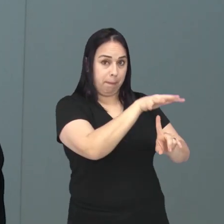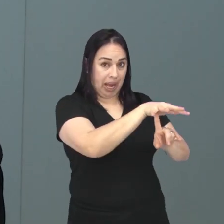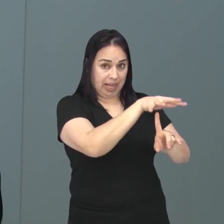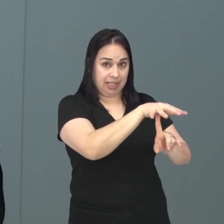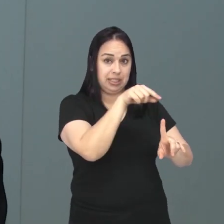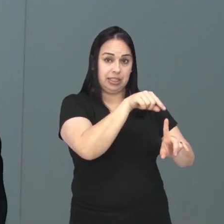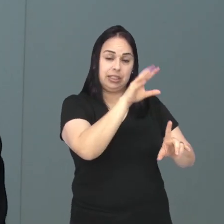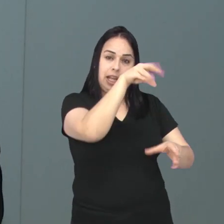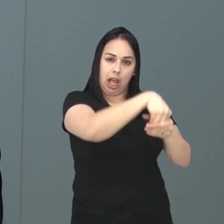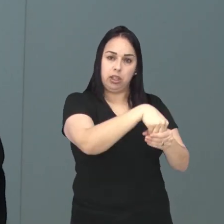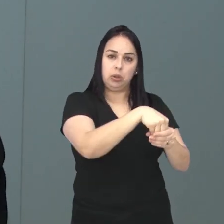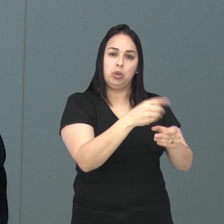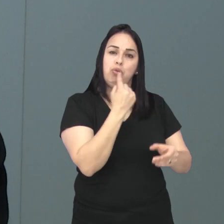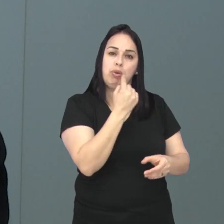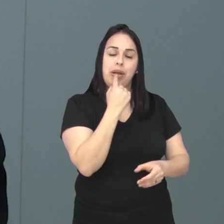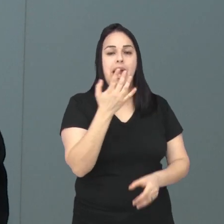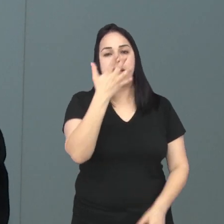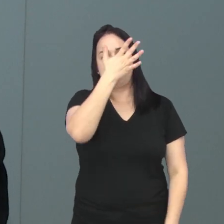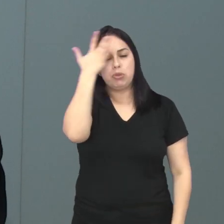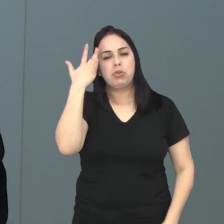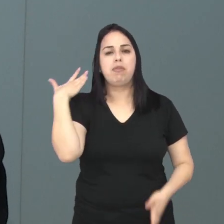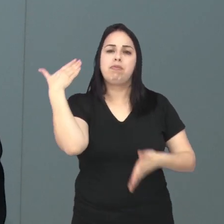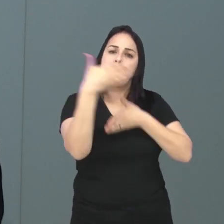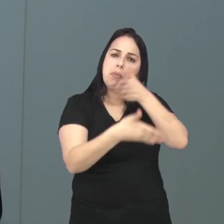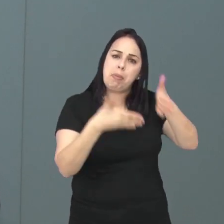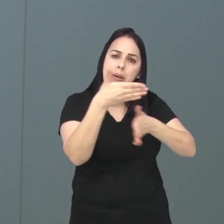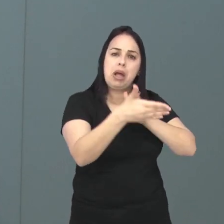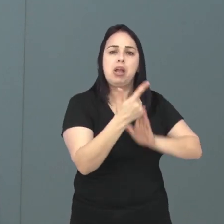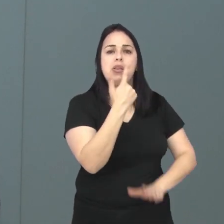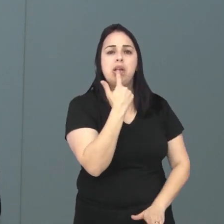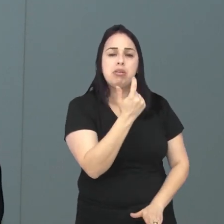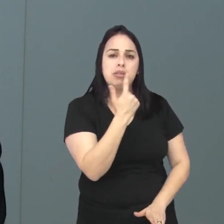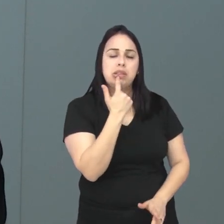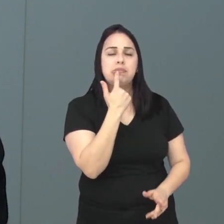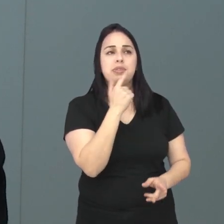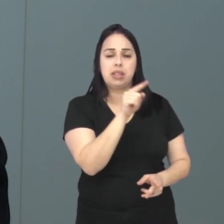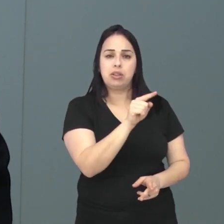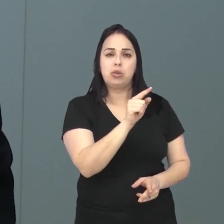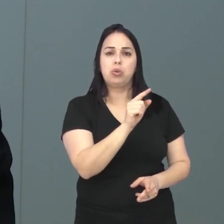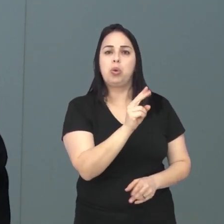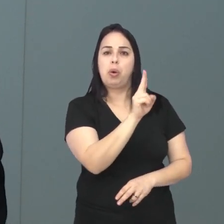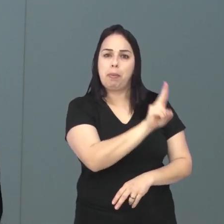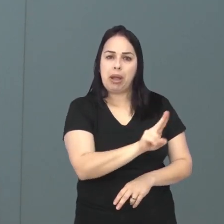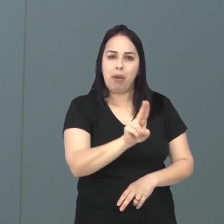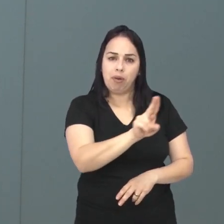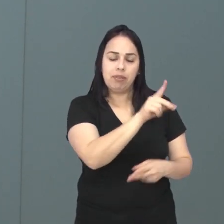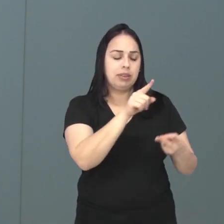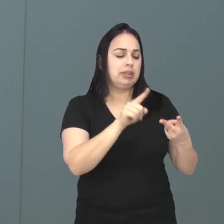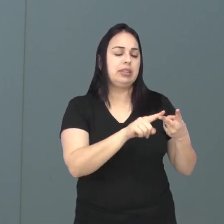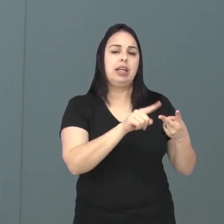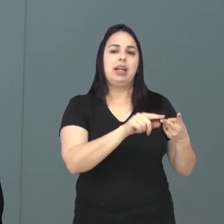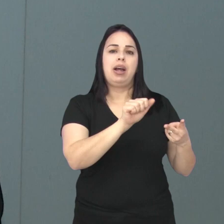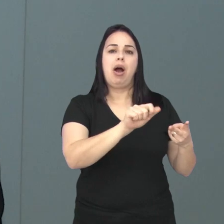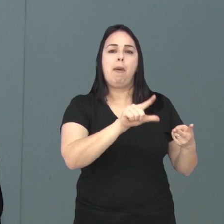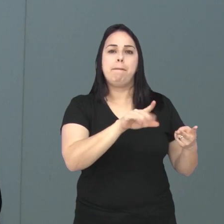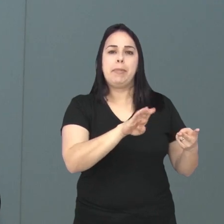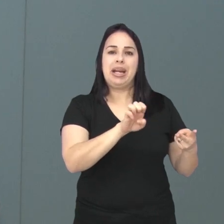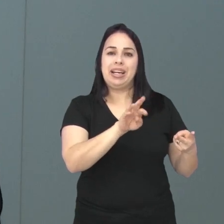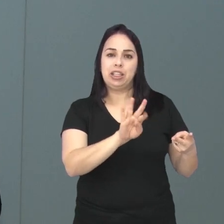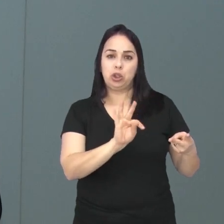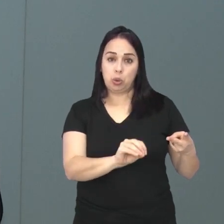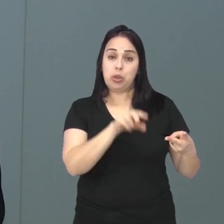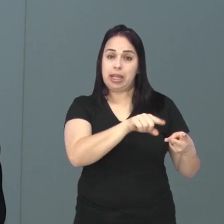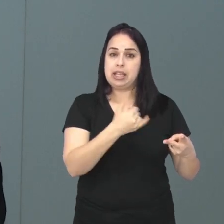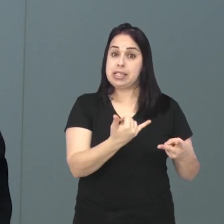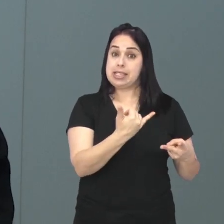dos parques, né? Os parques, a gente sabe que as pessoas frequentam os parques, Ribeirão Vermelho, lá na Urbanova, e aqui o Alberto Simões,